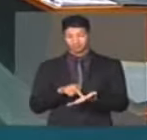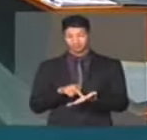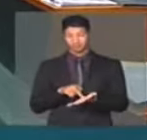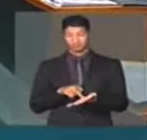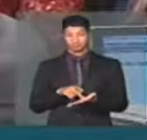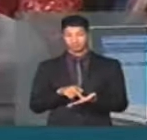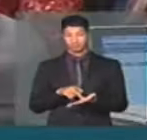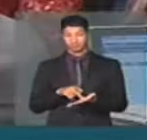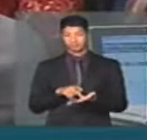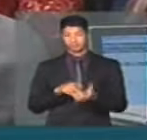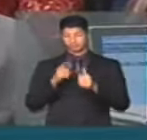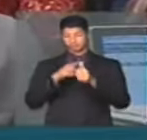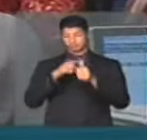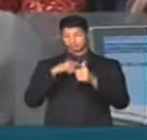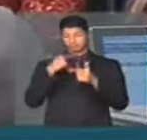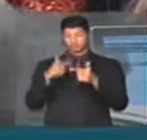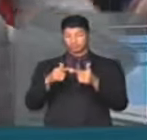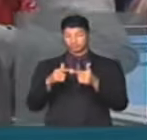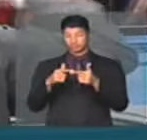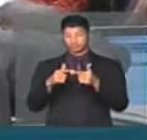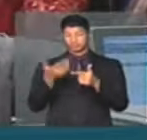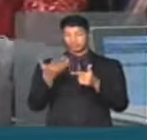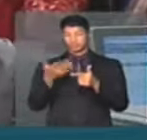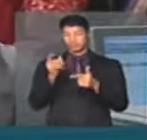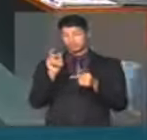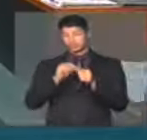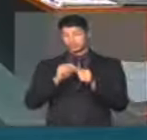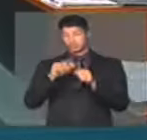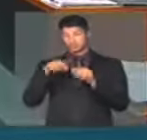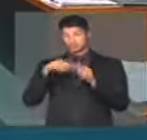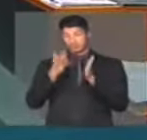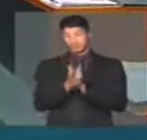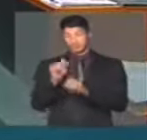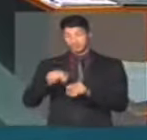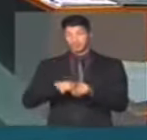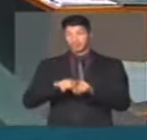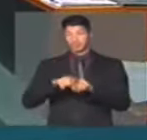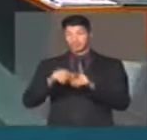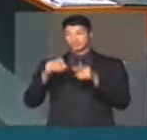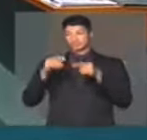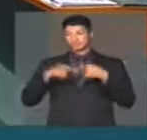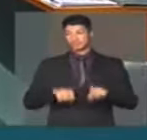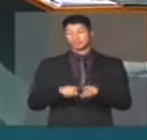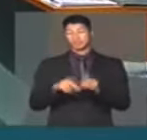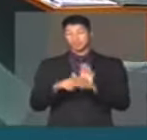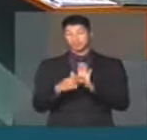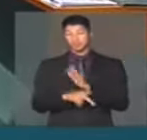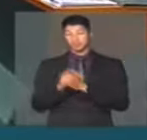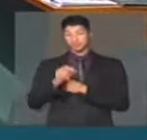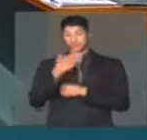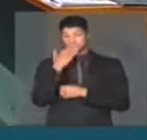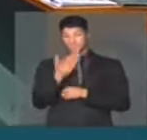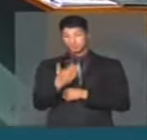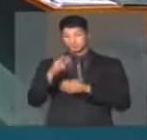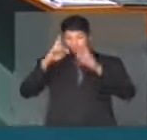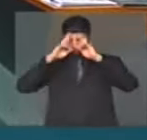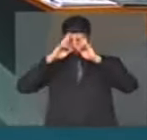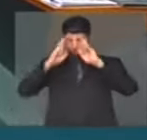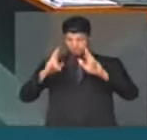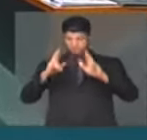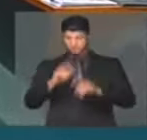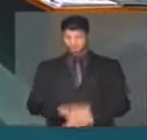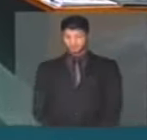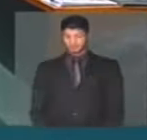isso é verdade. Segundo ponto, presidente, eu quero fazer aqui uma homenagem e um desagravo e pedir o maior